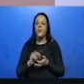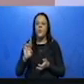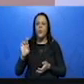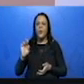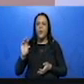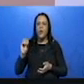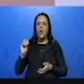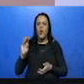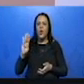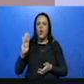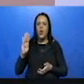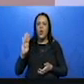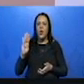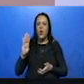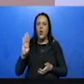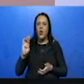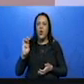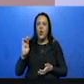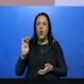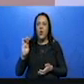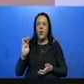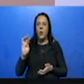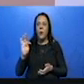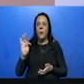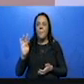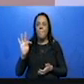tá? Ele foi publicado em